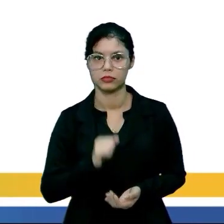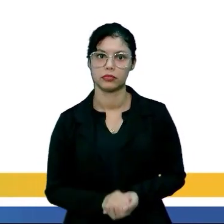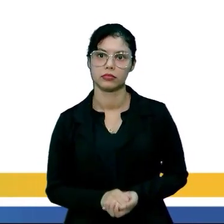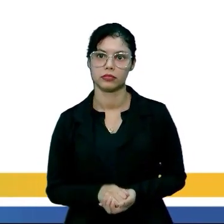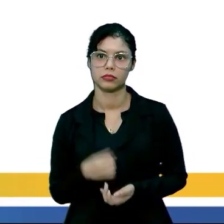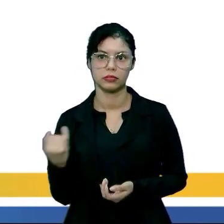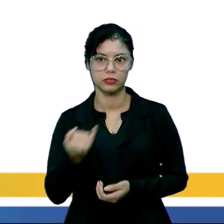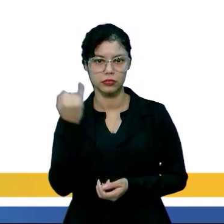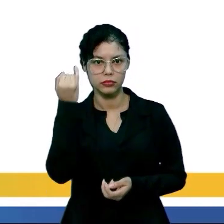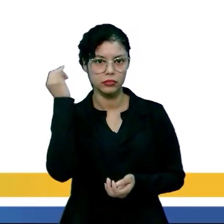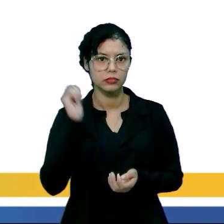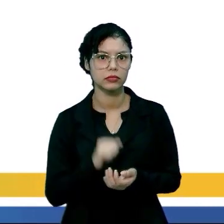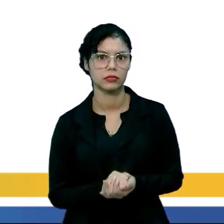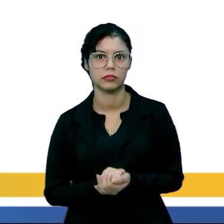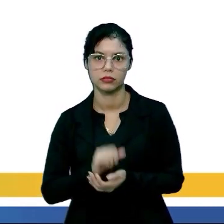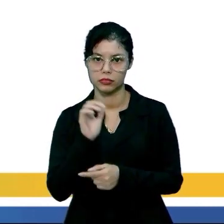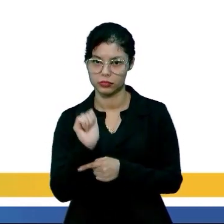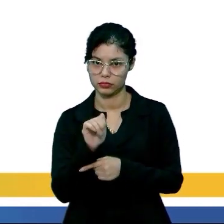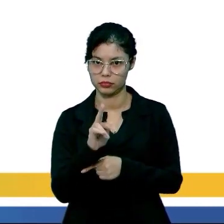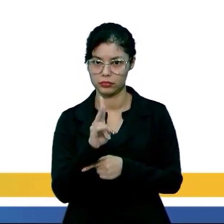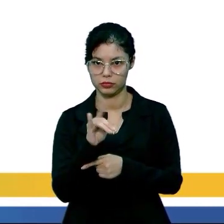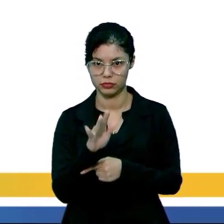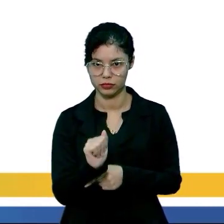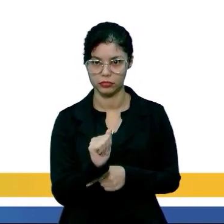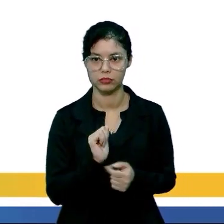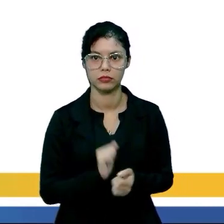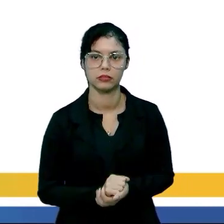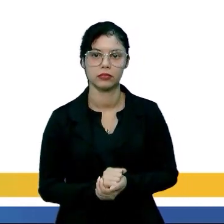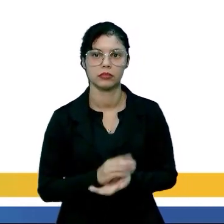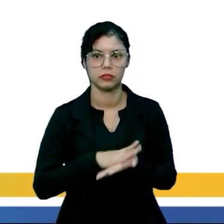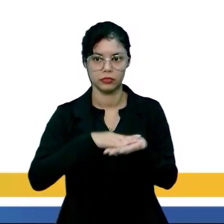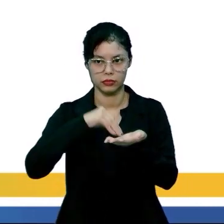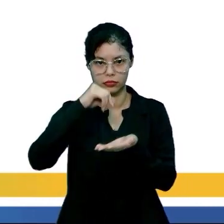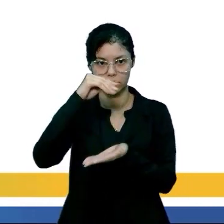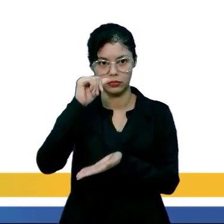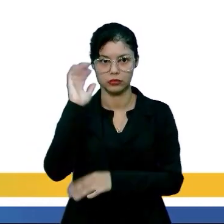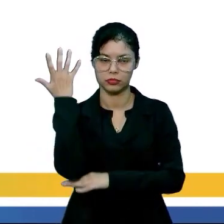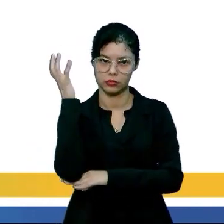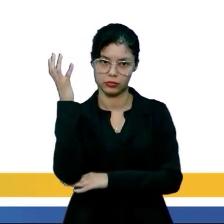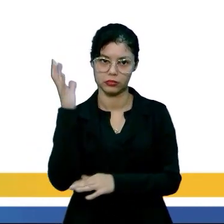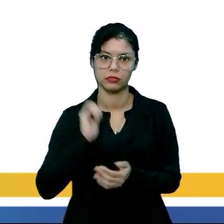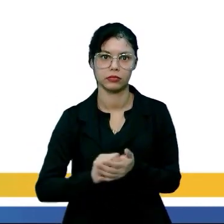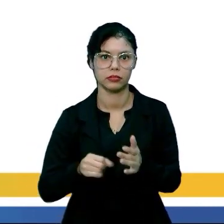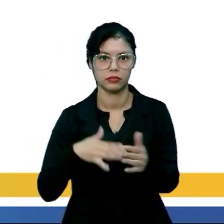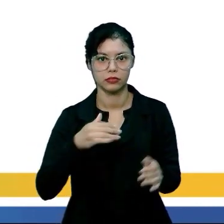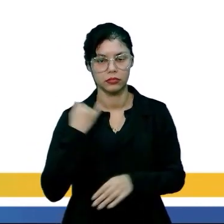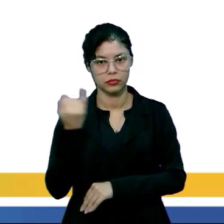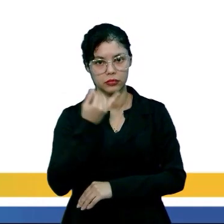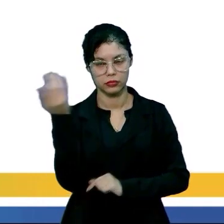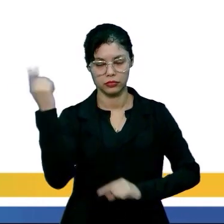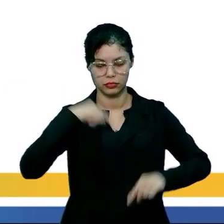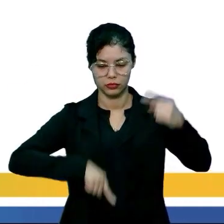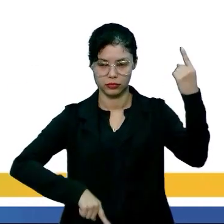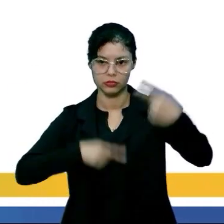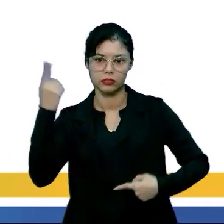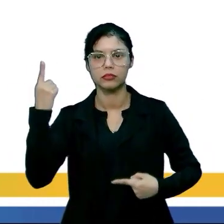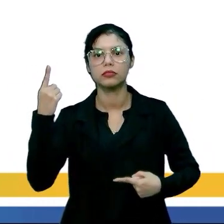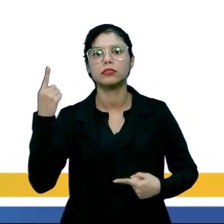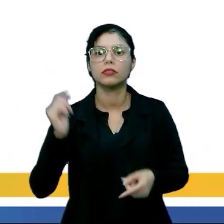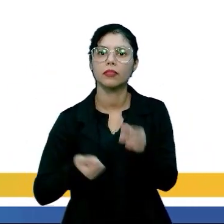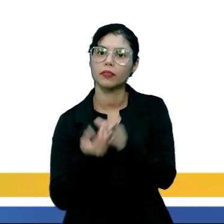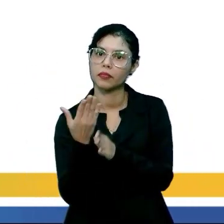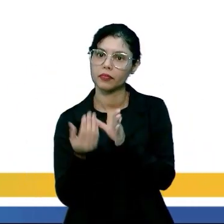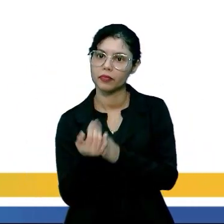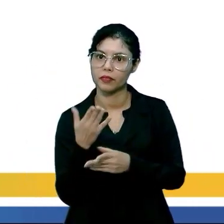são exclusivos das angiospermas e a dispersão das sementes dessas plantas é muito importante